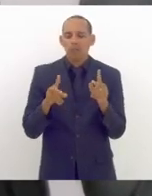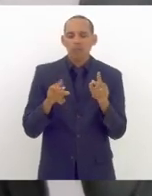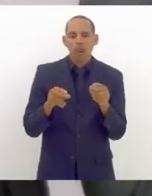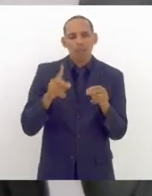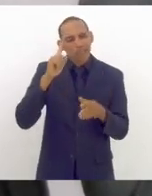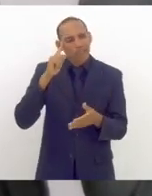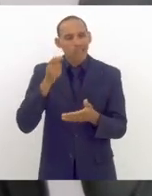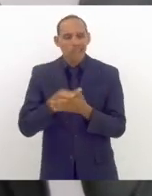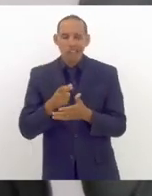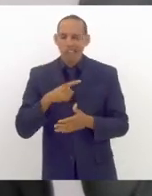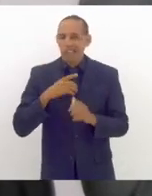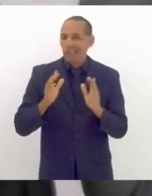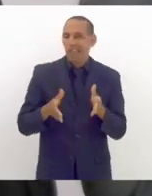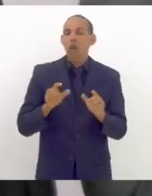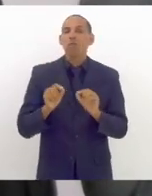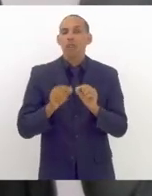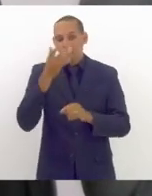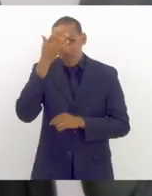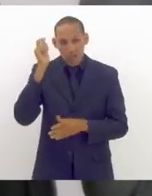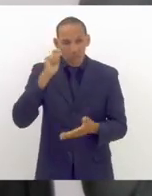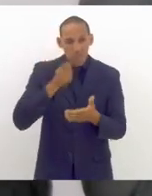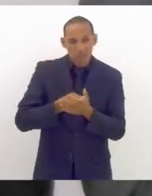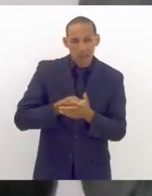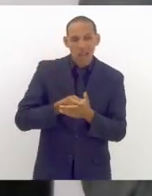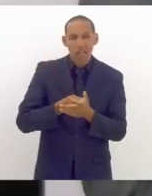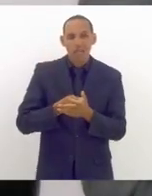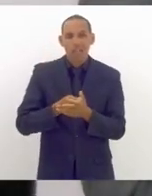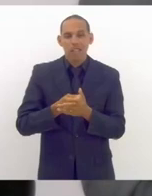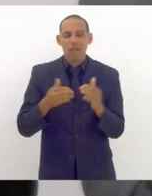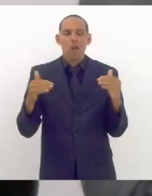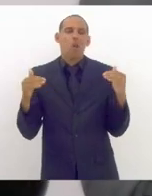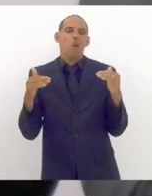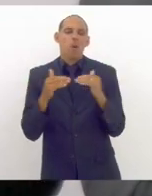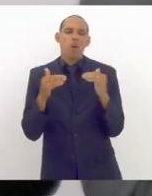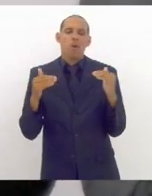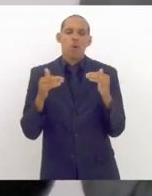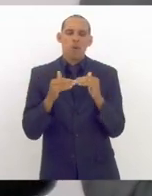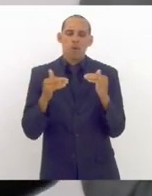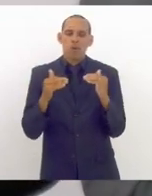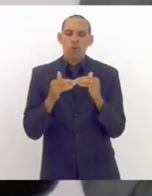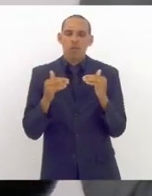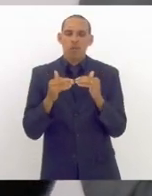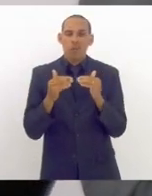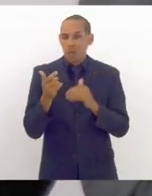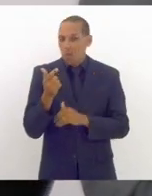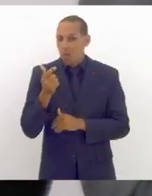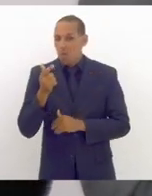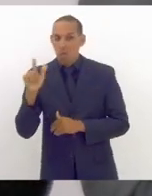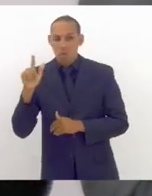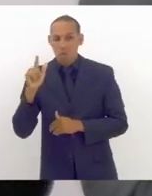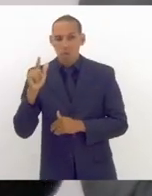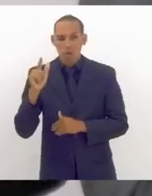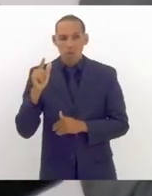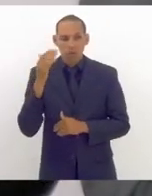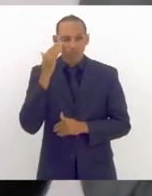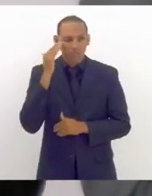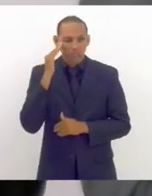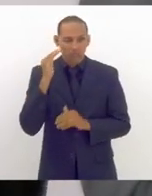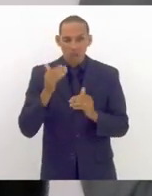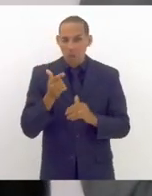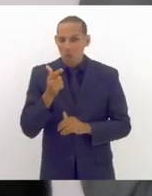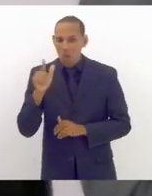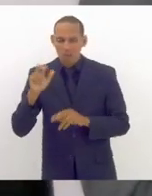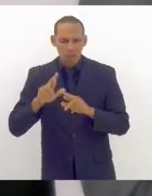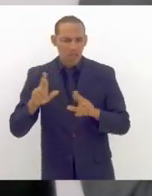decidido que quem vai pagar a conta concordasse e não tivesse um outro entendimento da decisão